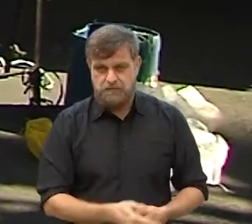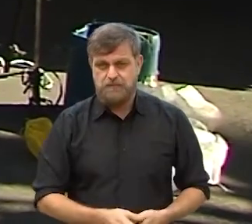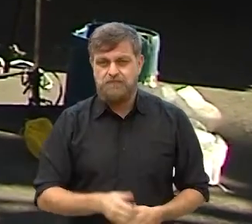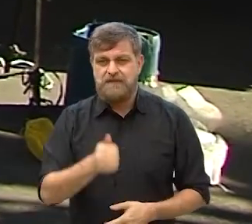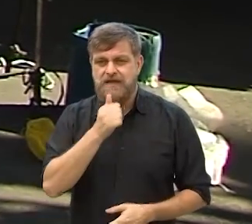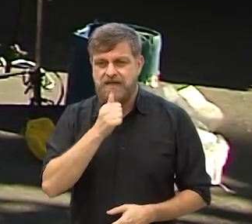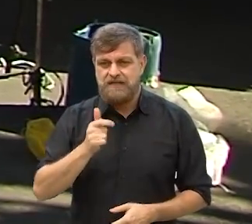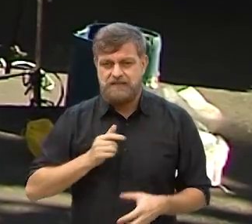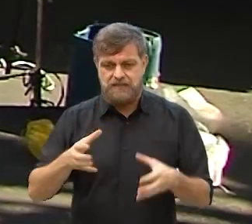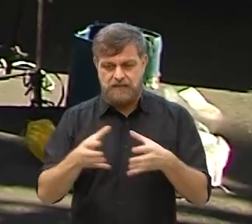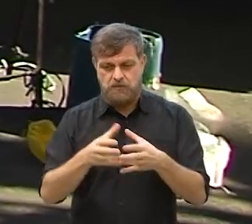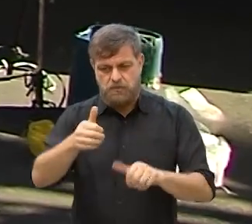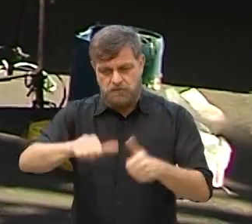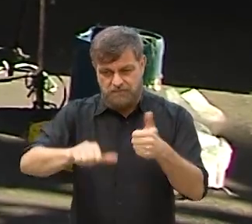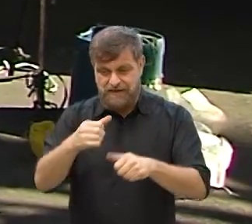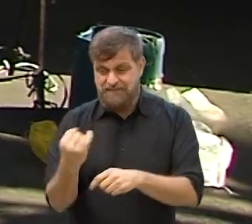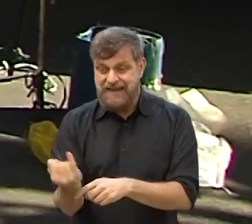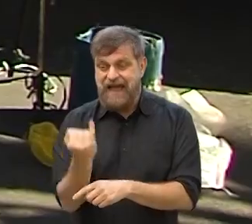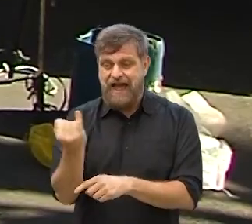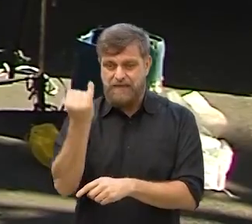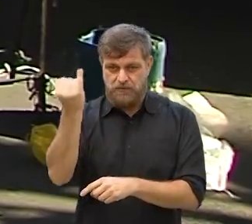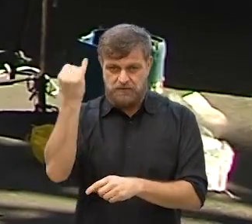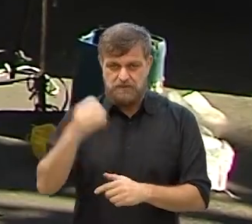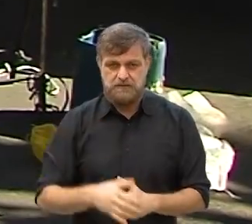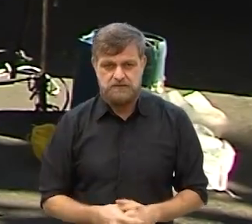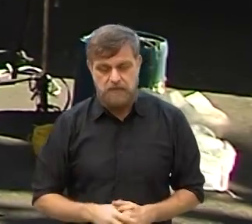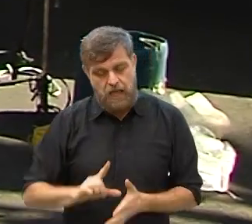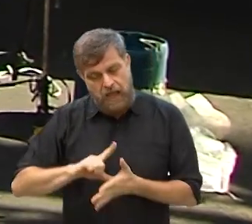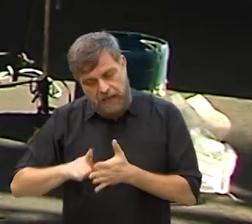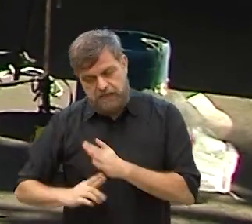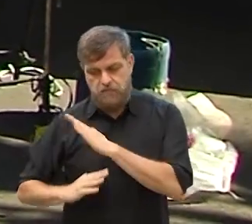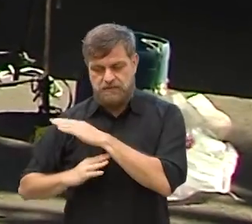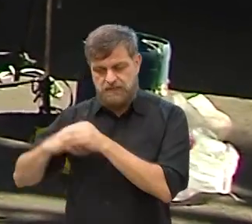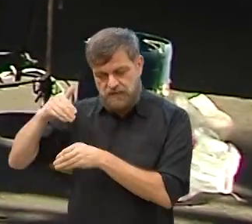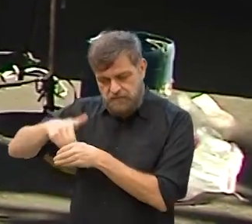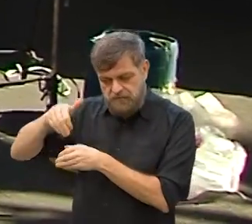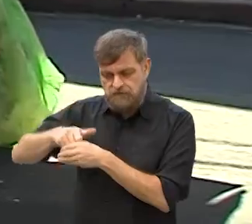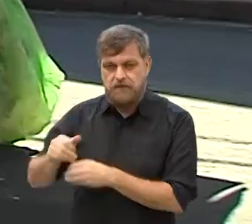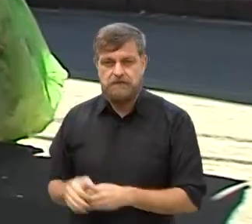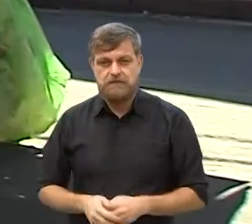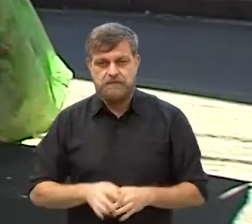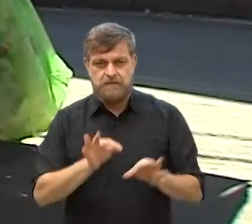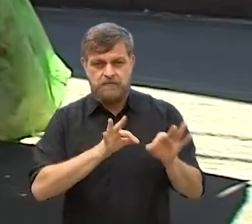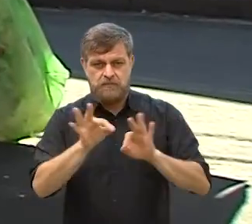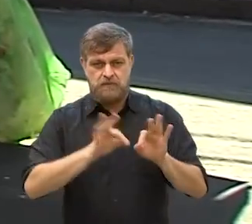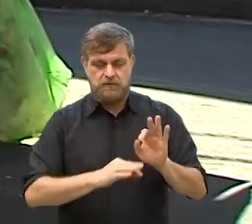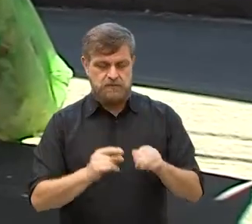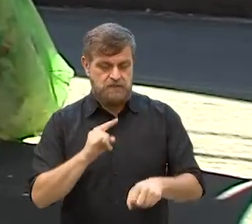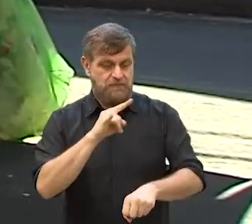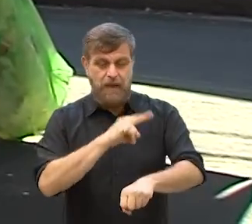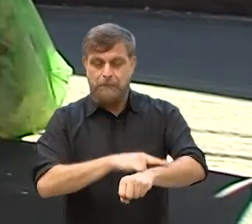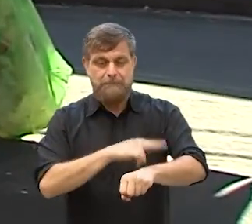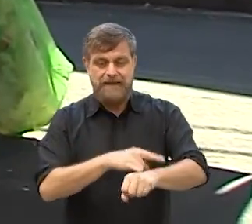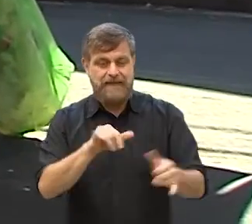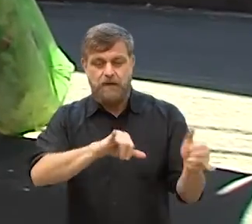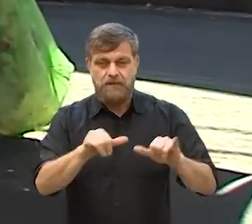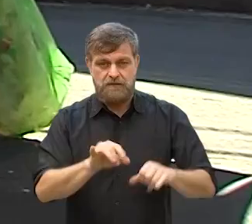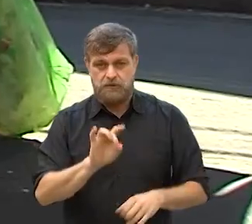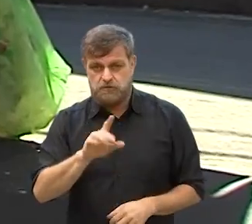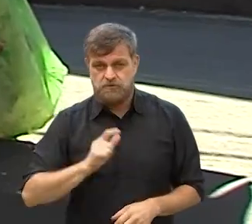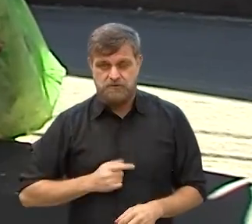ainda vai passar pelas comissões de mérito. Né? E a gente vê aqui no projeto, não é só ir lá colocar o banheiro químico. Tem